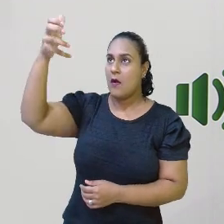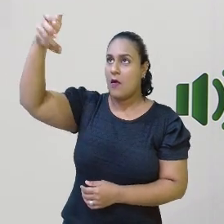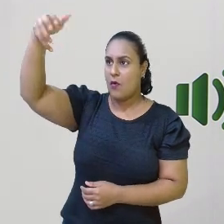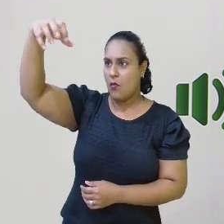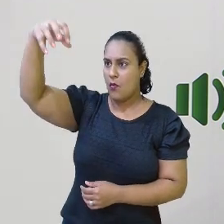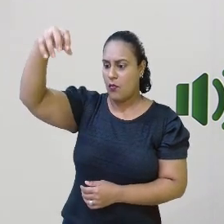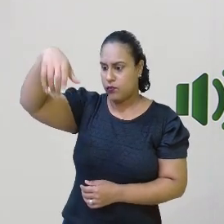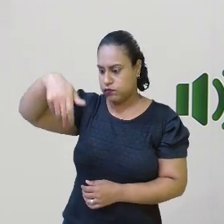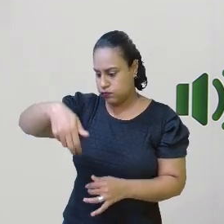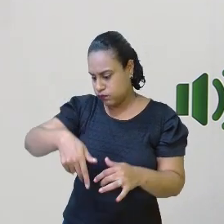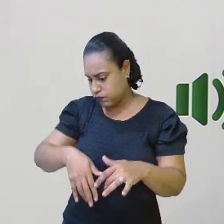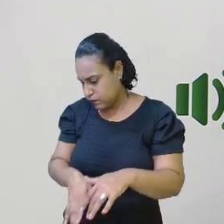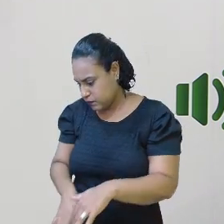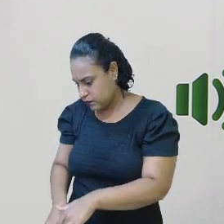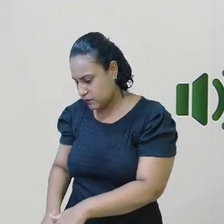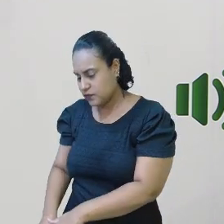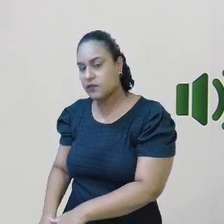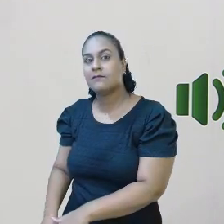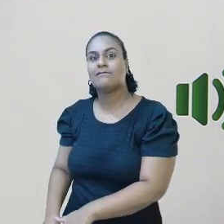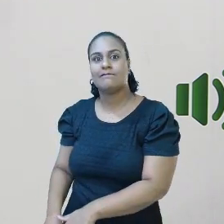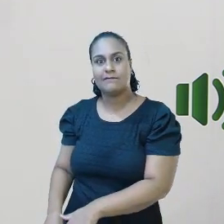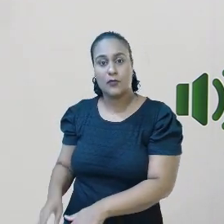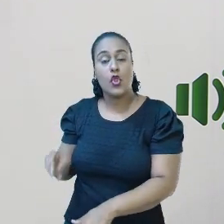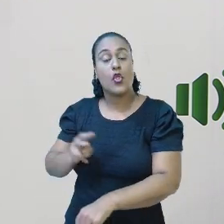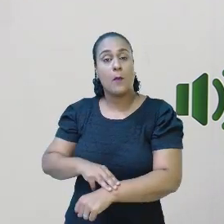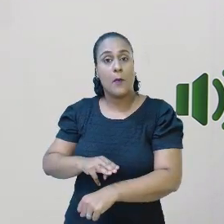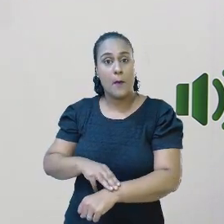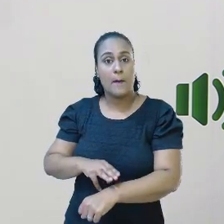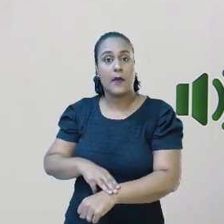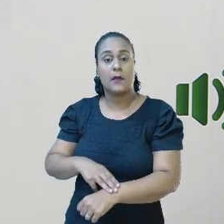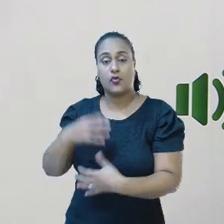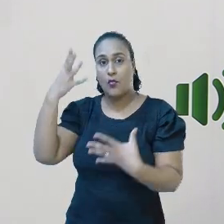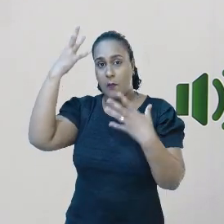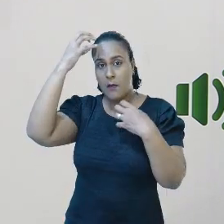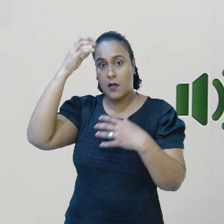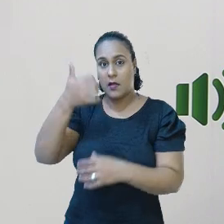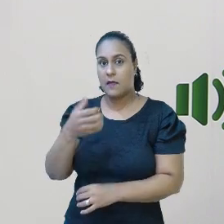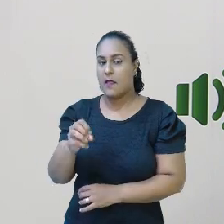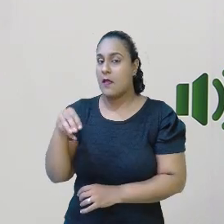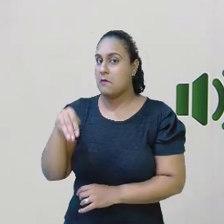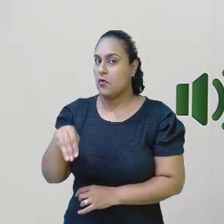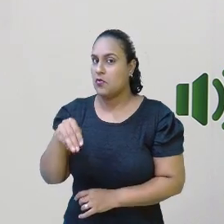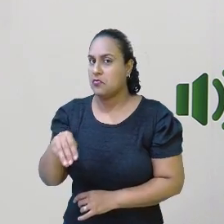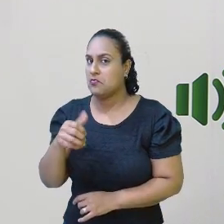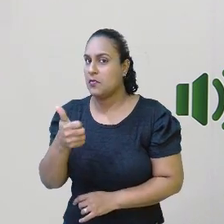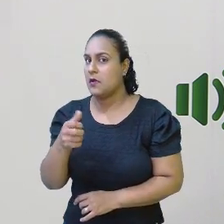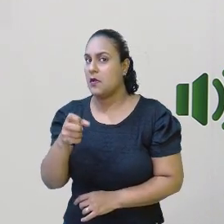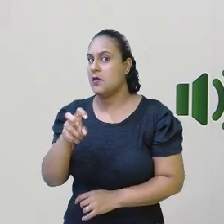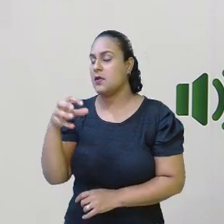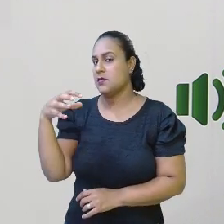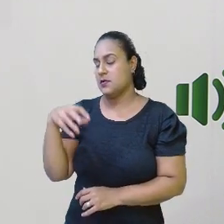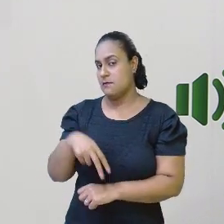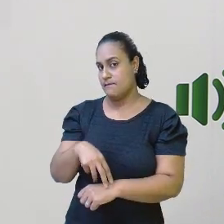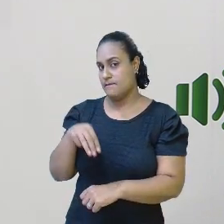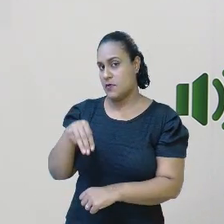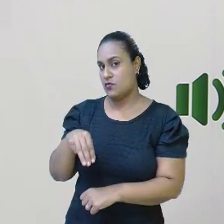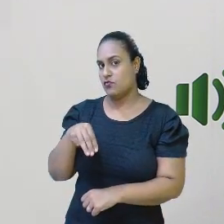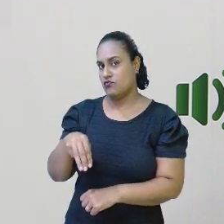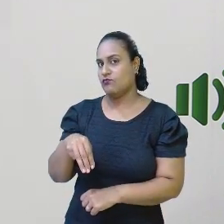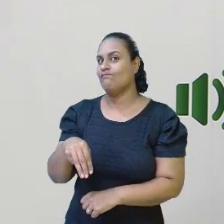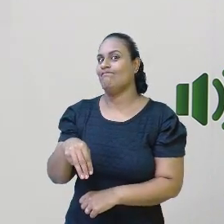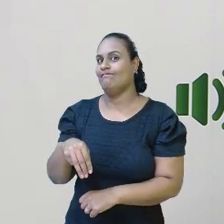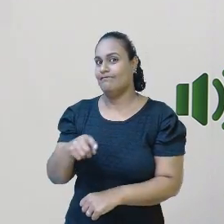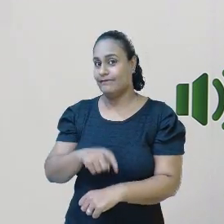está indo pelo ralo, num banho de 10 minutos, 15 minutos. É muito tempo.